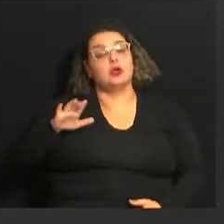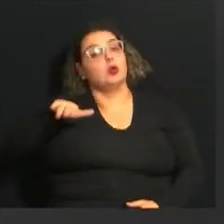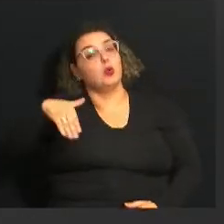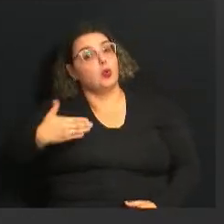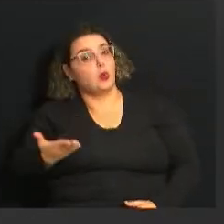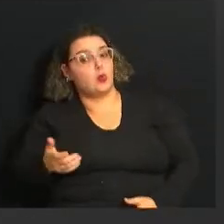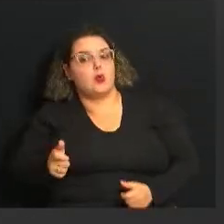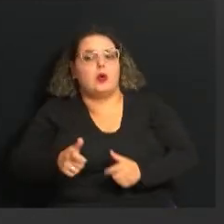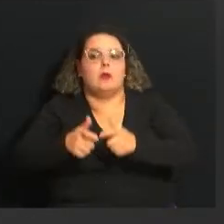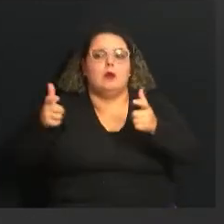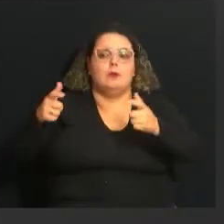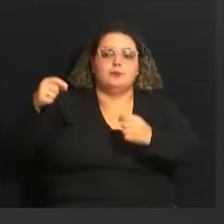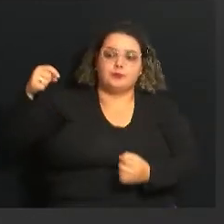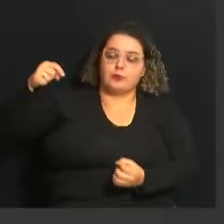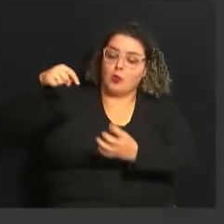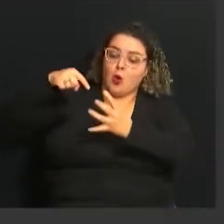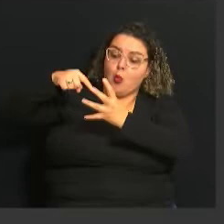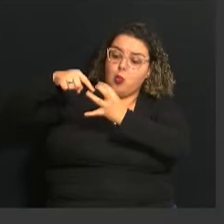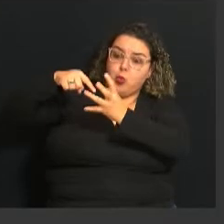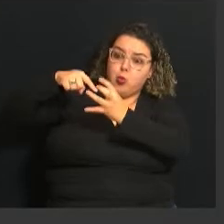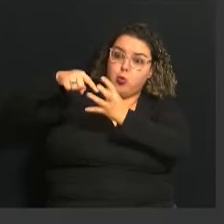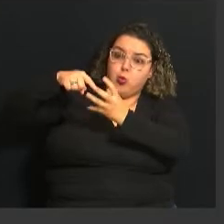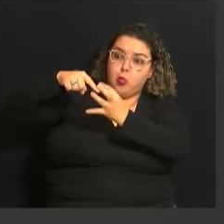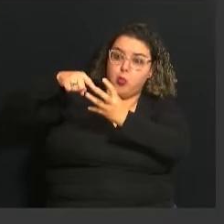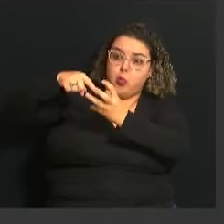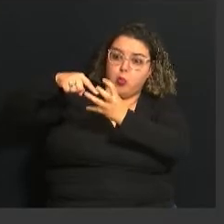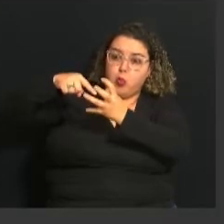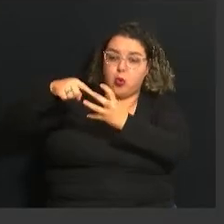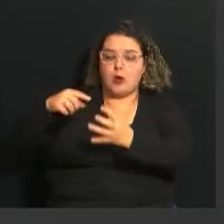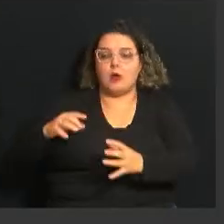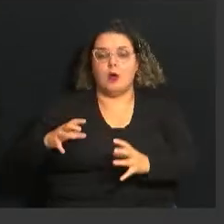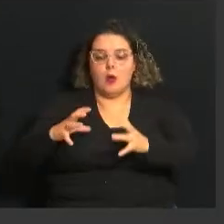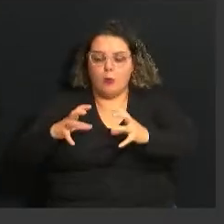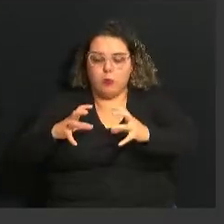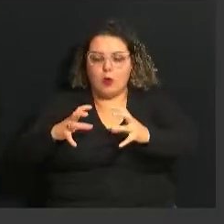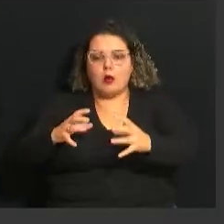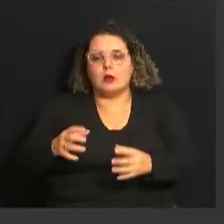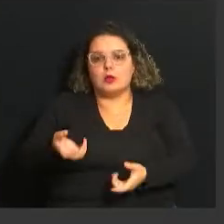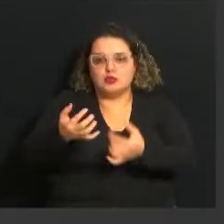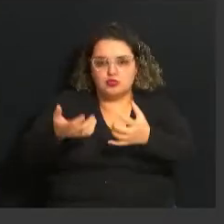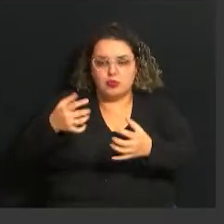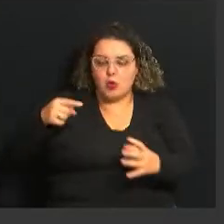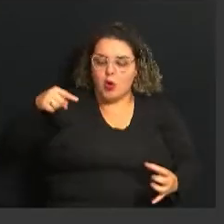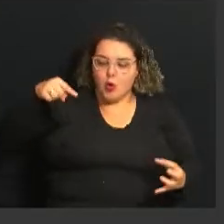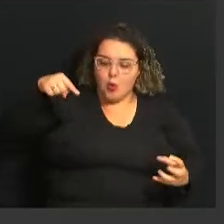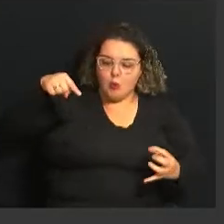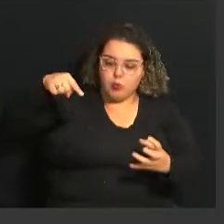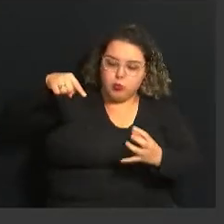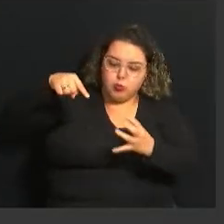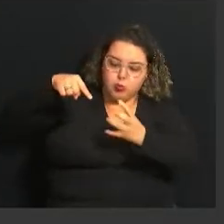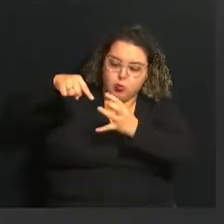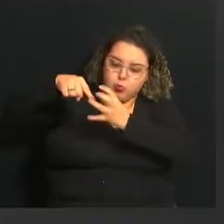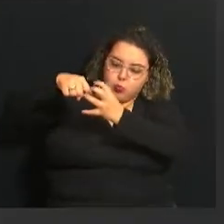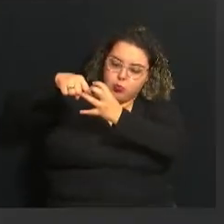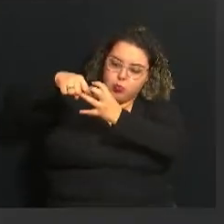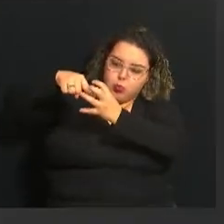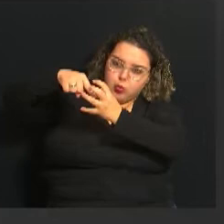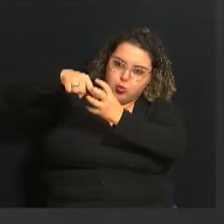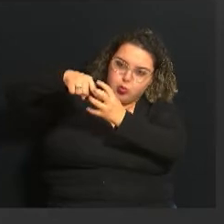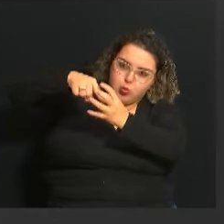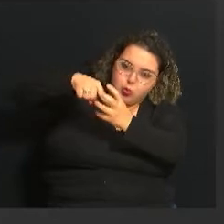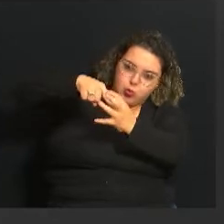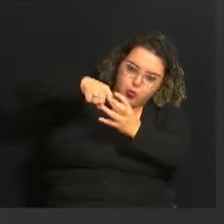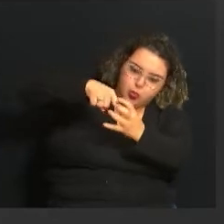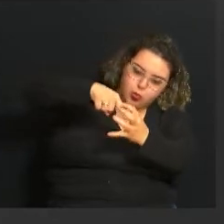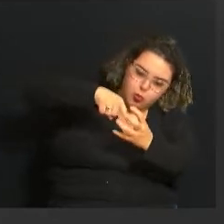bolas de fogo, né? Fireballs em inglês, a gente traduz como bola de fogo, e maiores ainda produzem